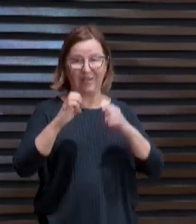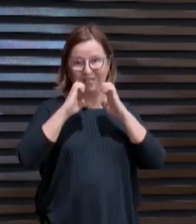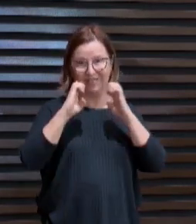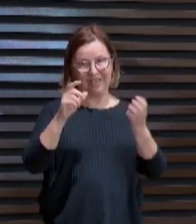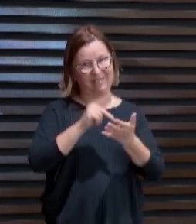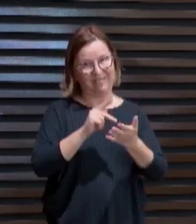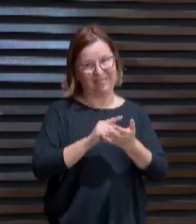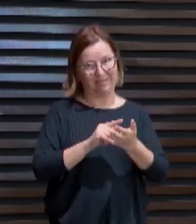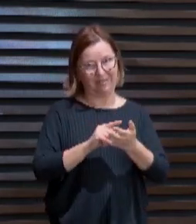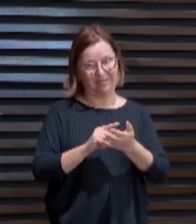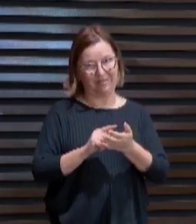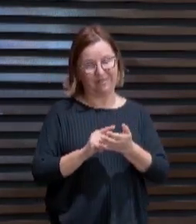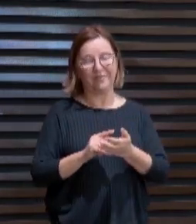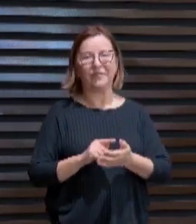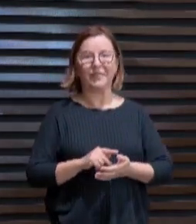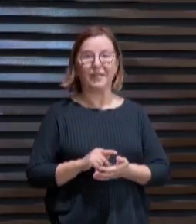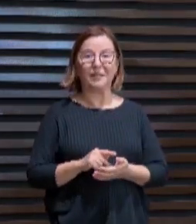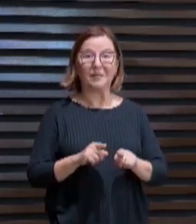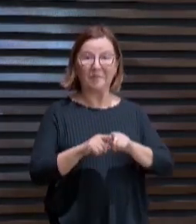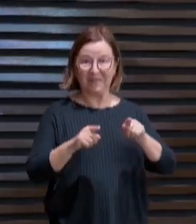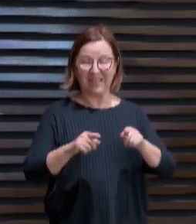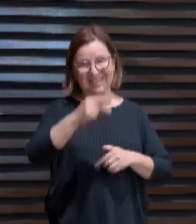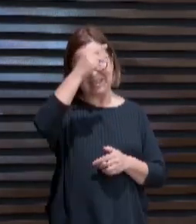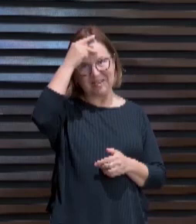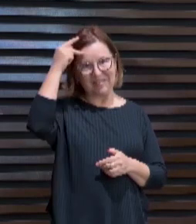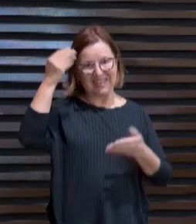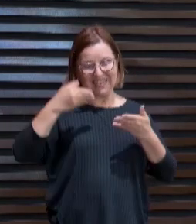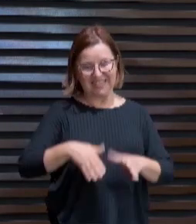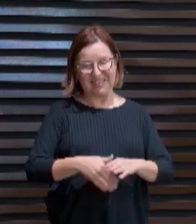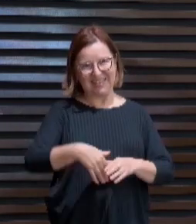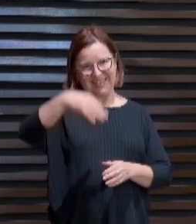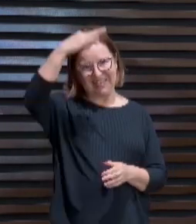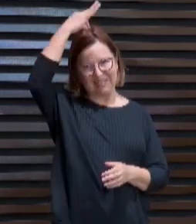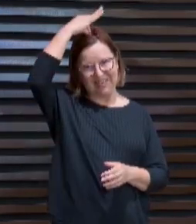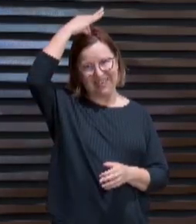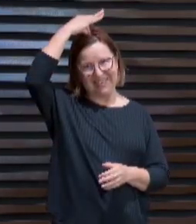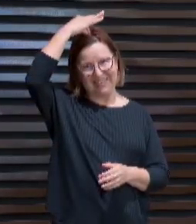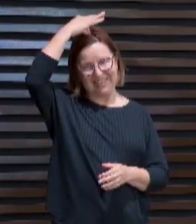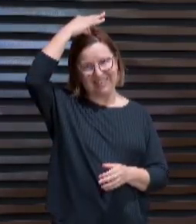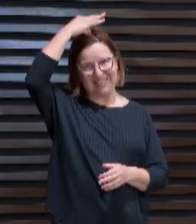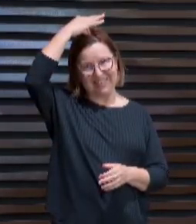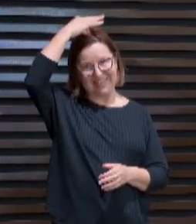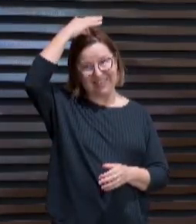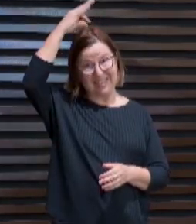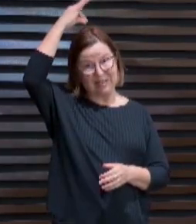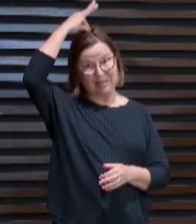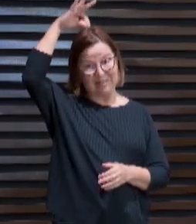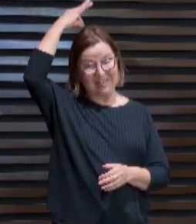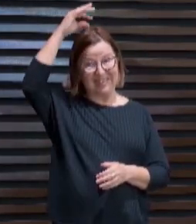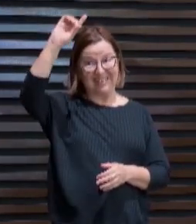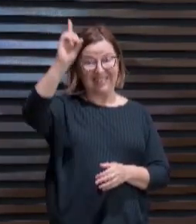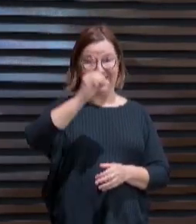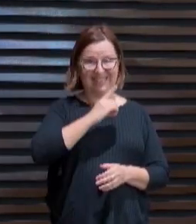Aqui é o seguinte, aquele que nasceu de novo, aquele que foi regenerado, aquele que é habitado pelo Espírito Santo, ele